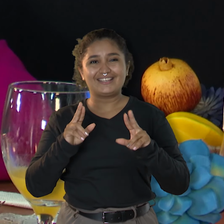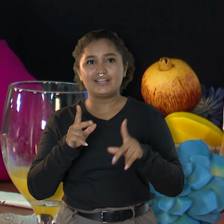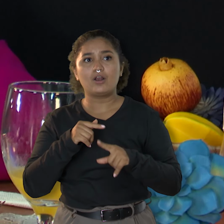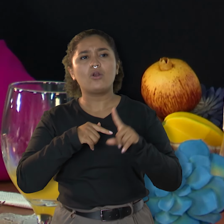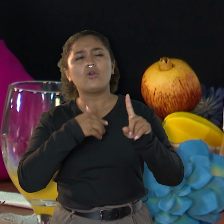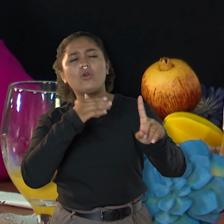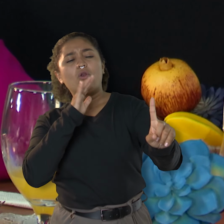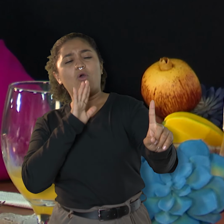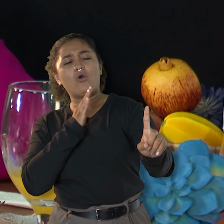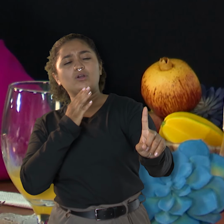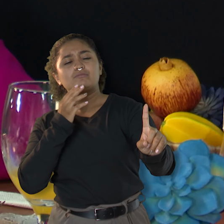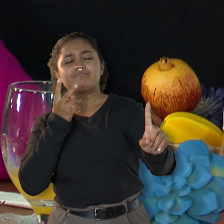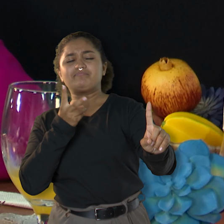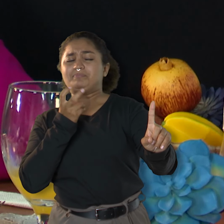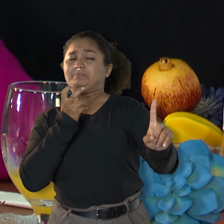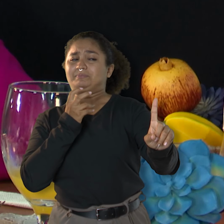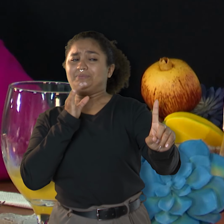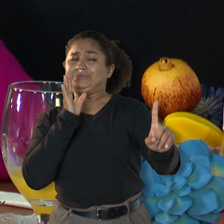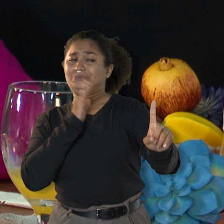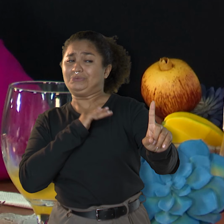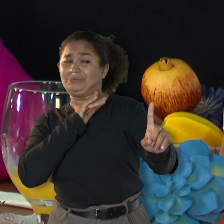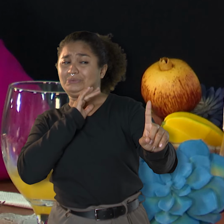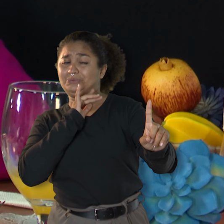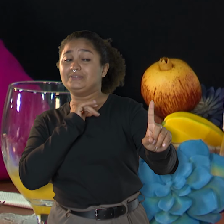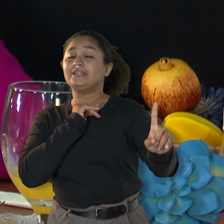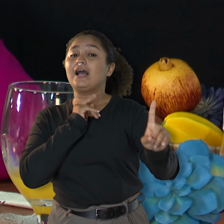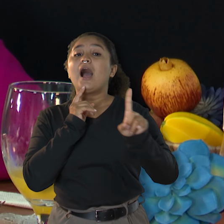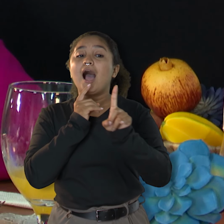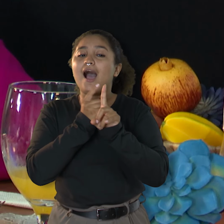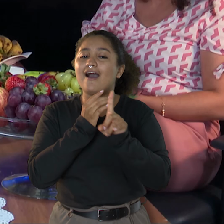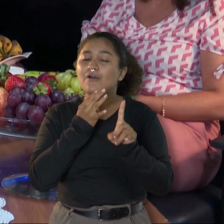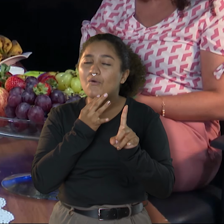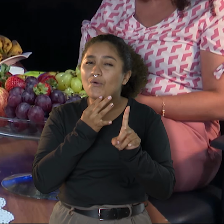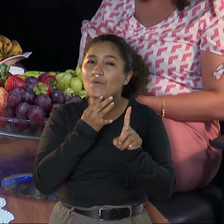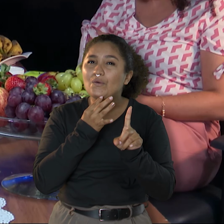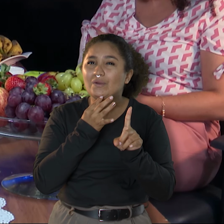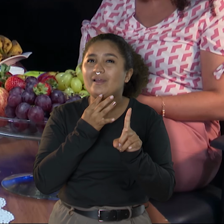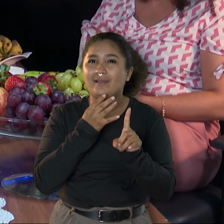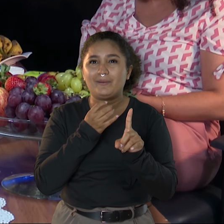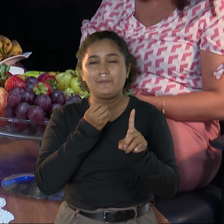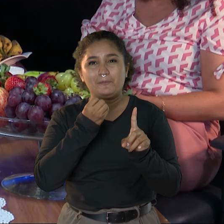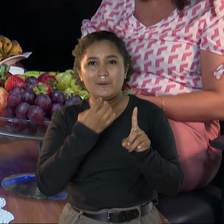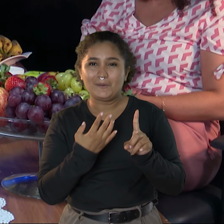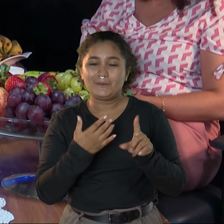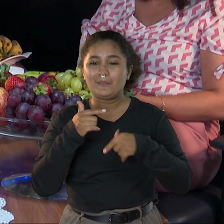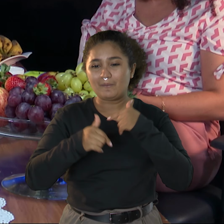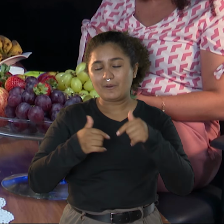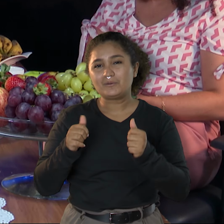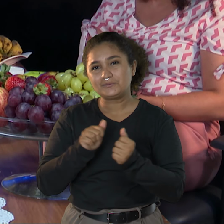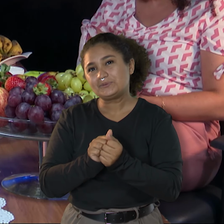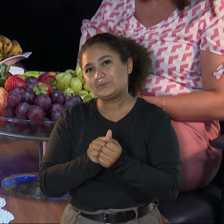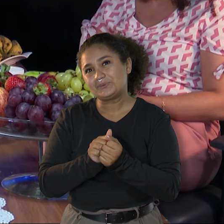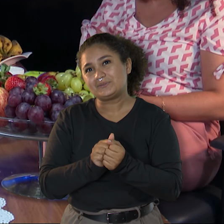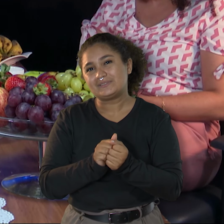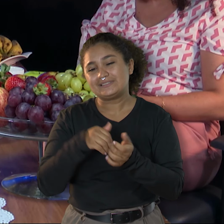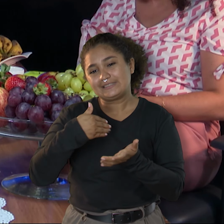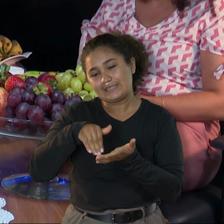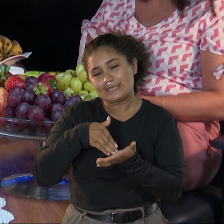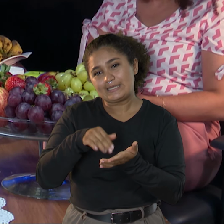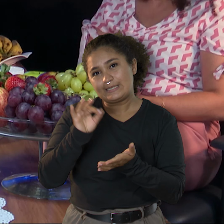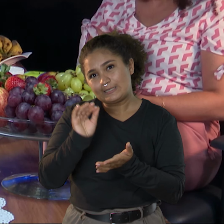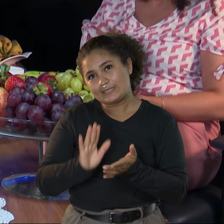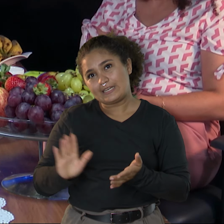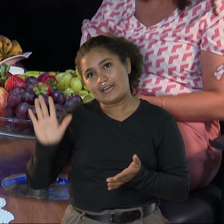as pessoas têm essa impressão. E quem vinha trabalhar comigo, né? E na Secretaria-Geral, as pessoas já